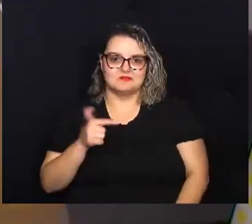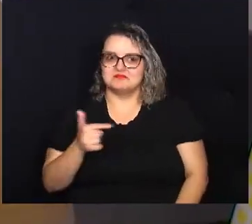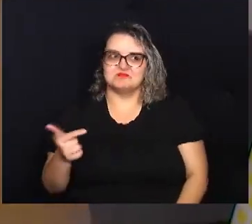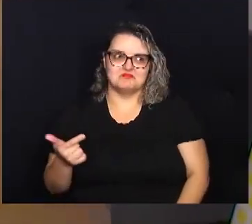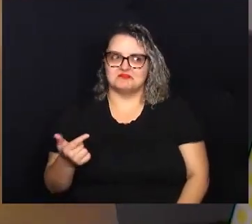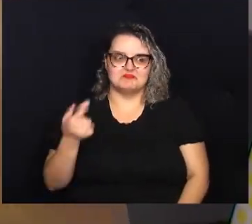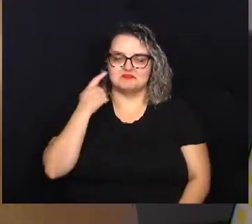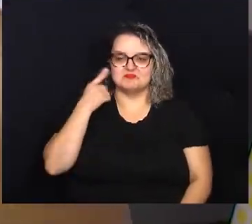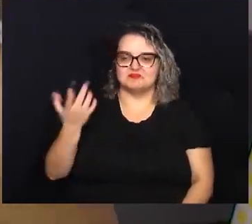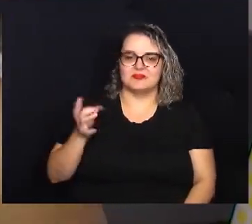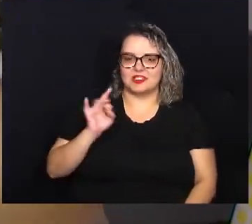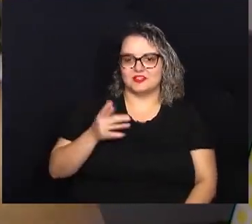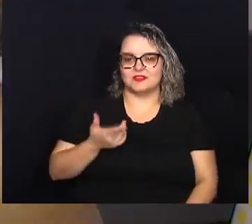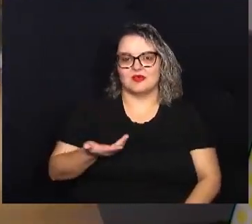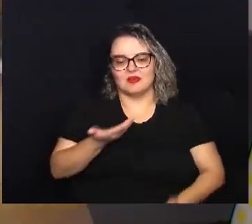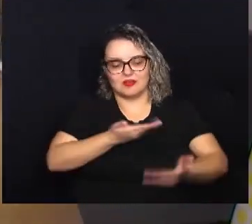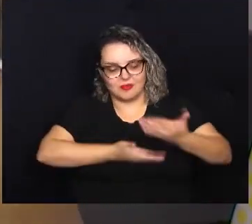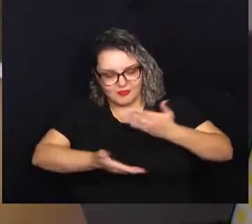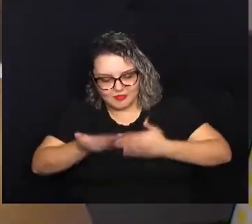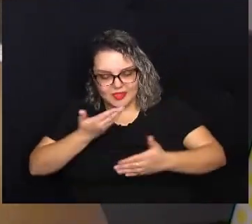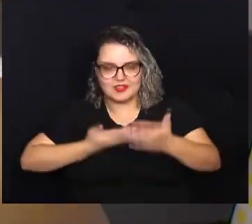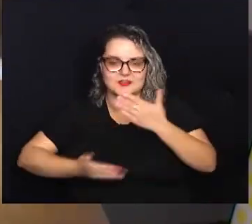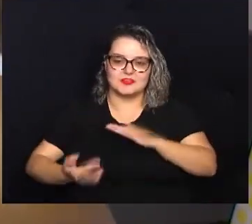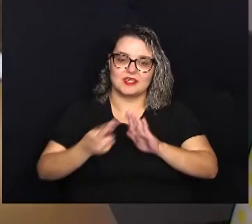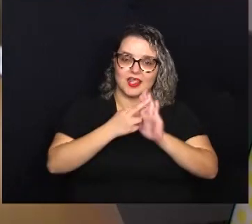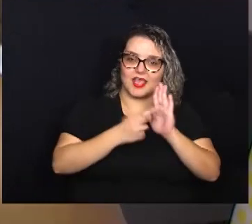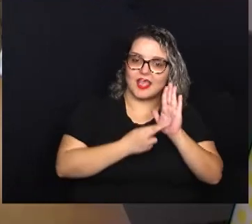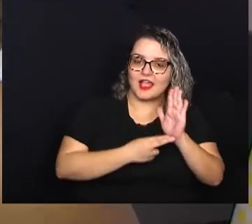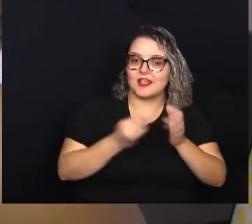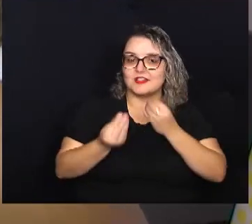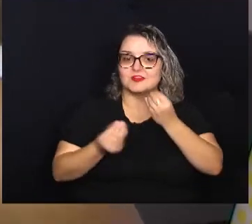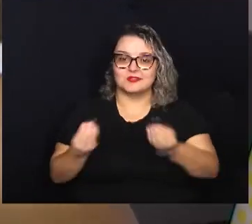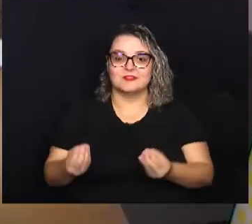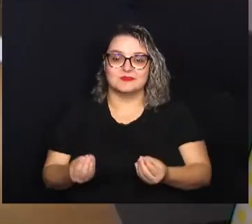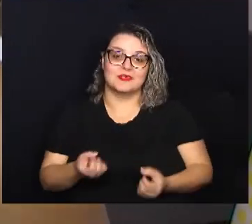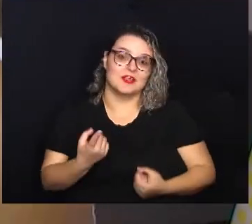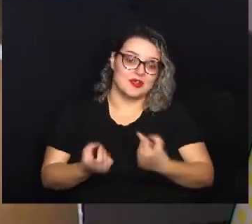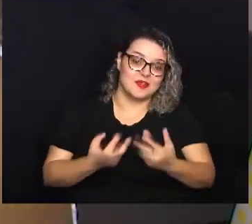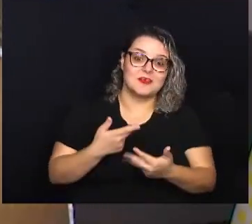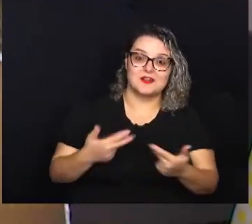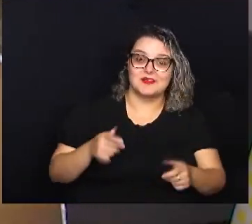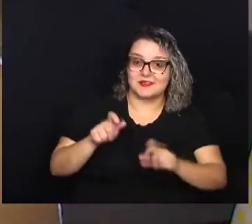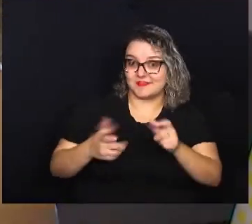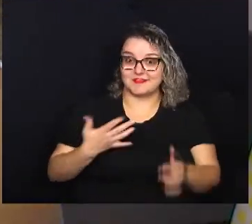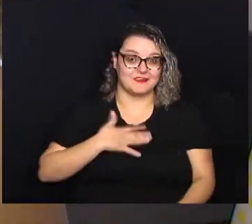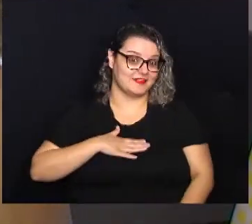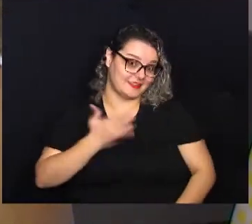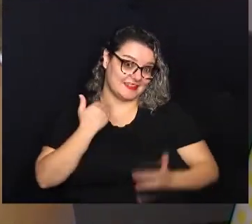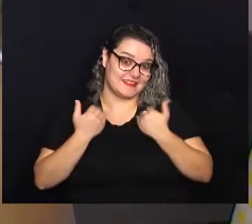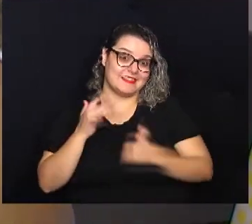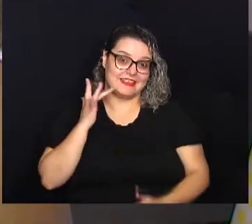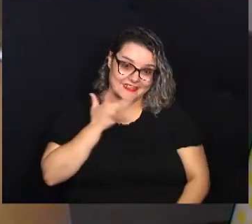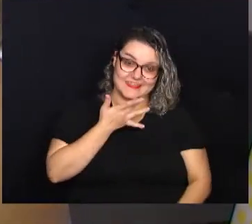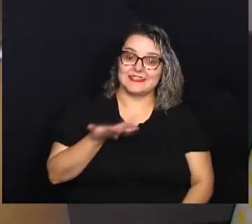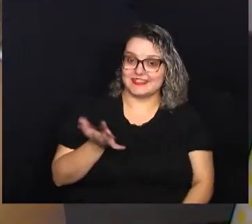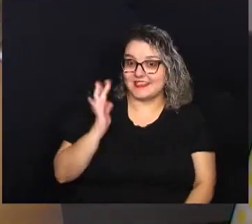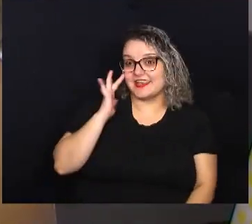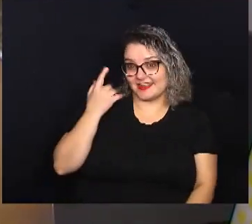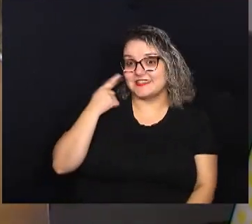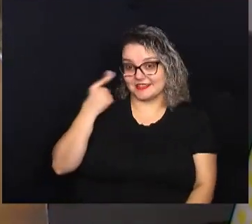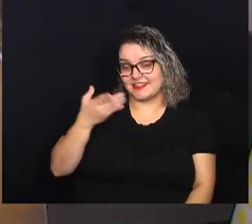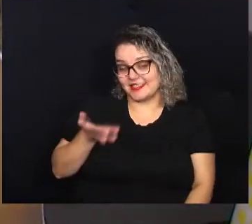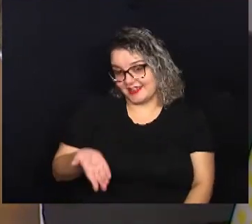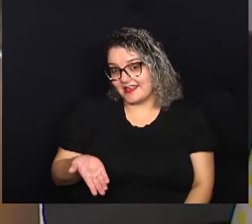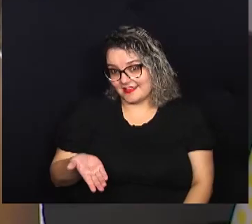pretensão a não ser dividir realmente como deixar algumas coisas que o pessoal não gosta muito gostoso acho que essa é a ideia